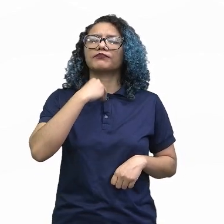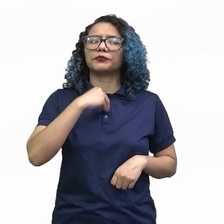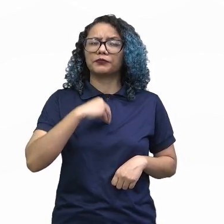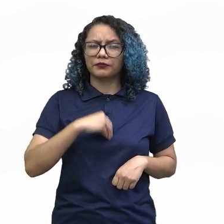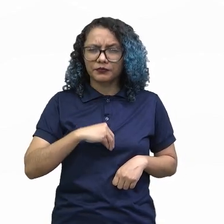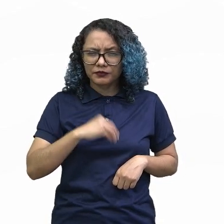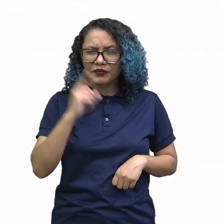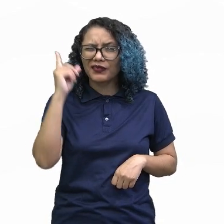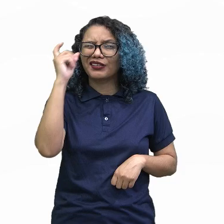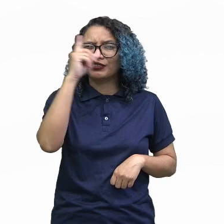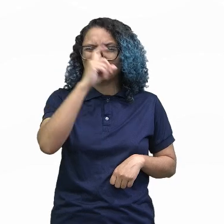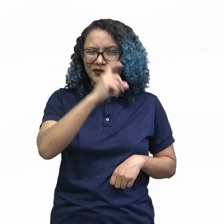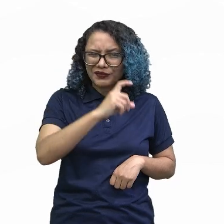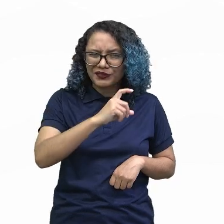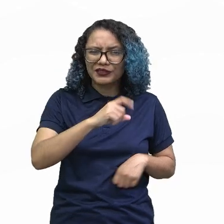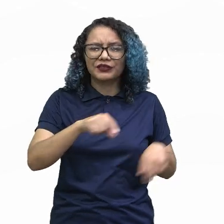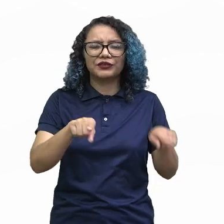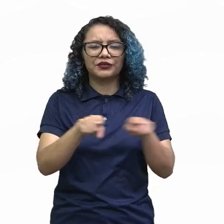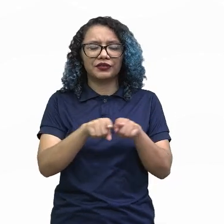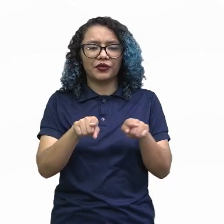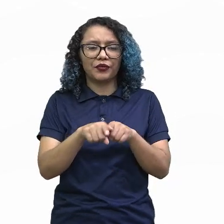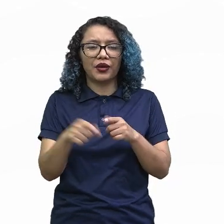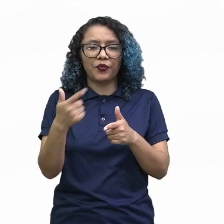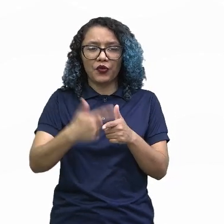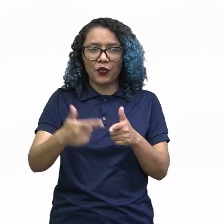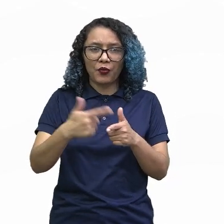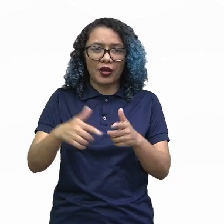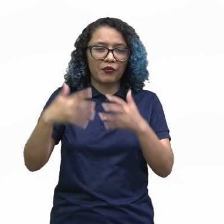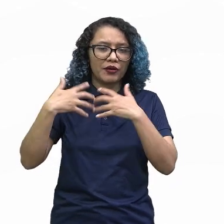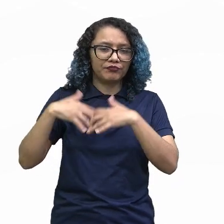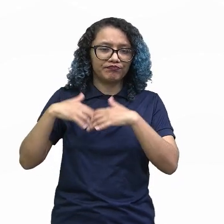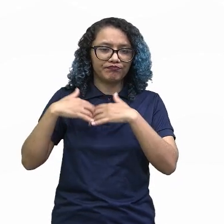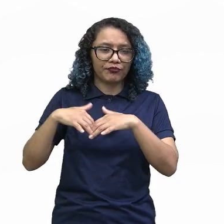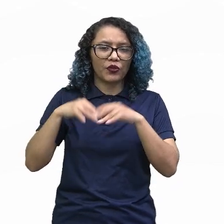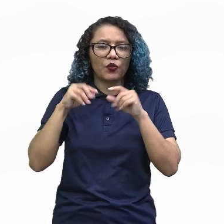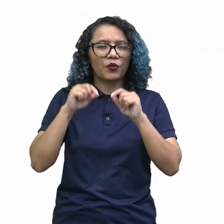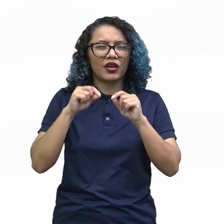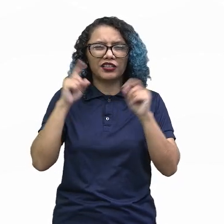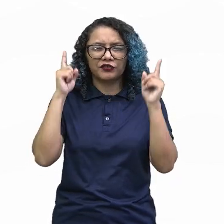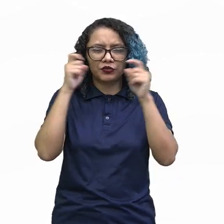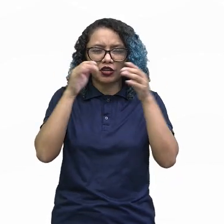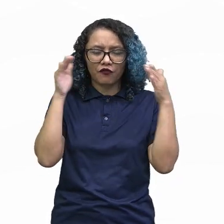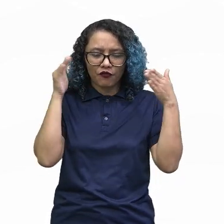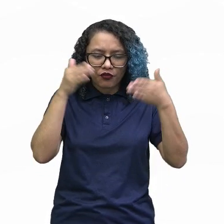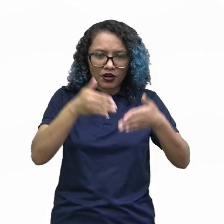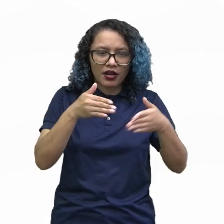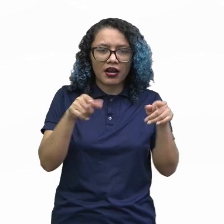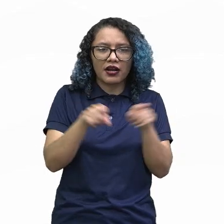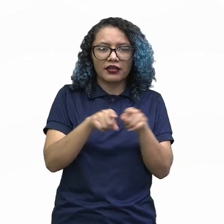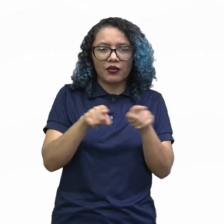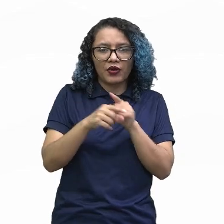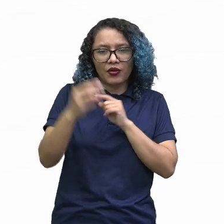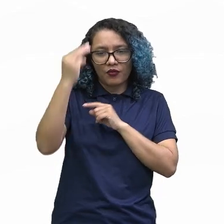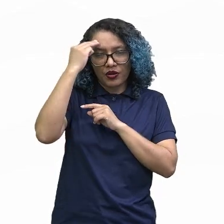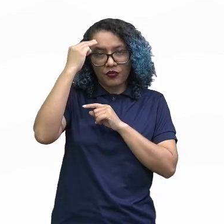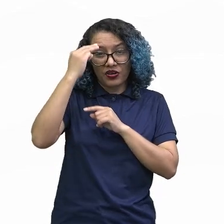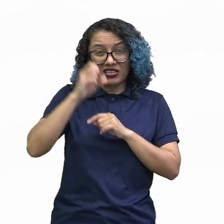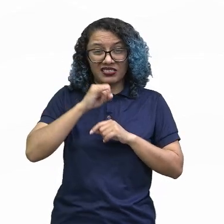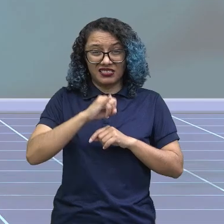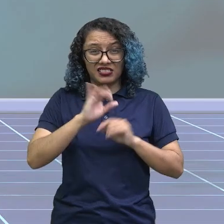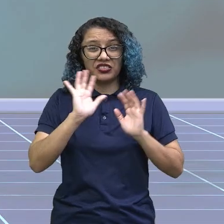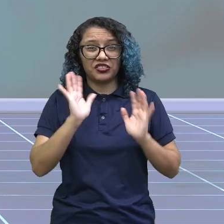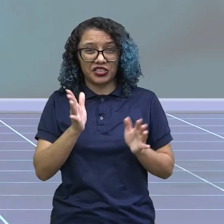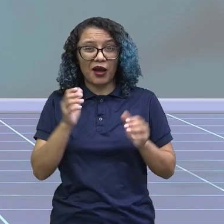Problemas cognitivos, né, que são ali as dificuldades de concentração e memória já quando chega no estágio